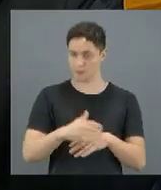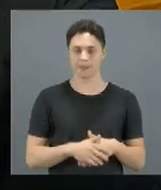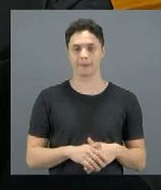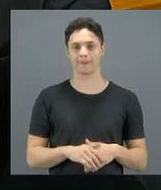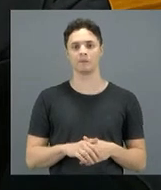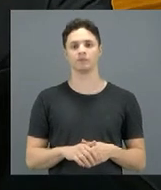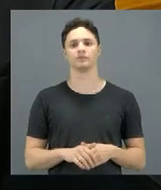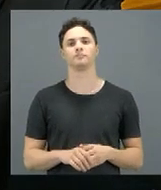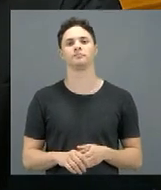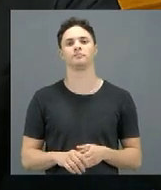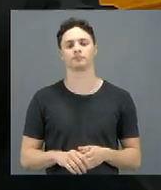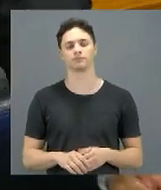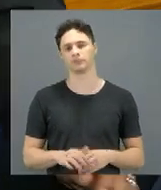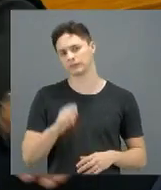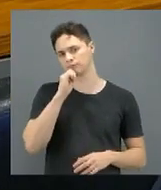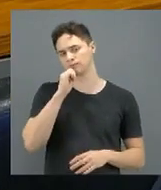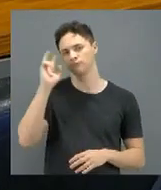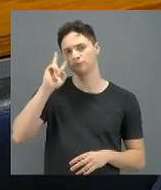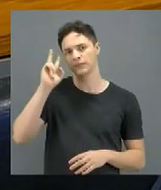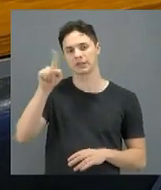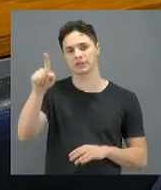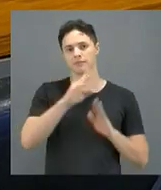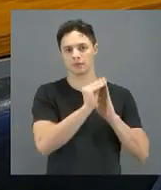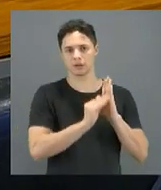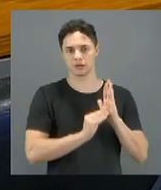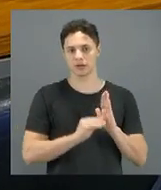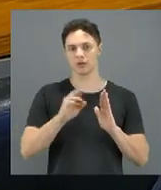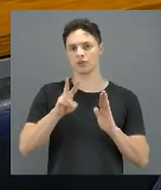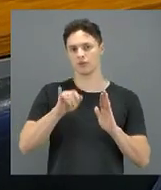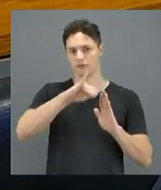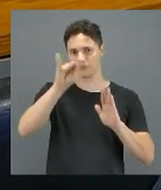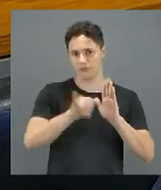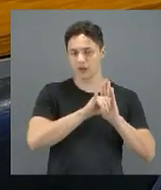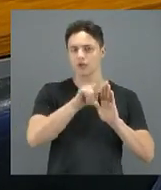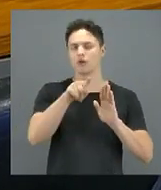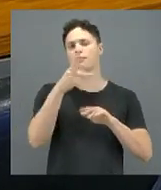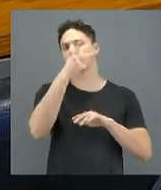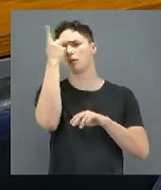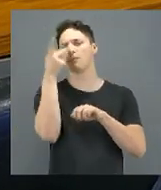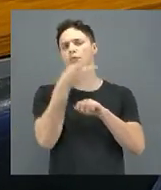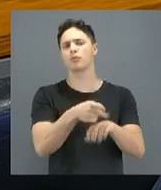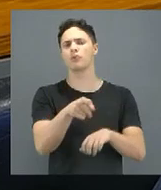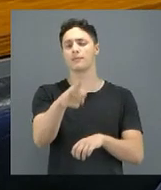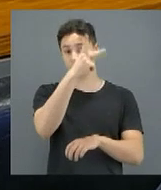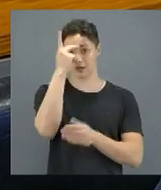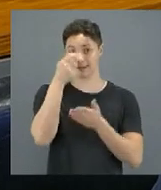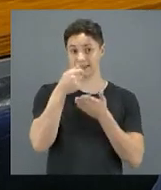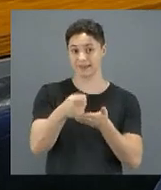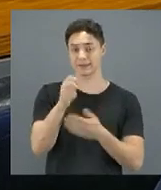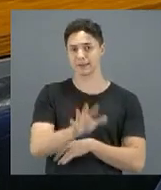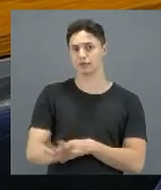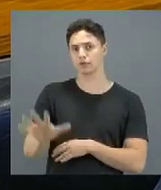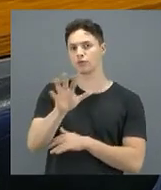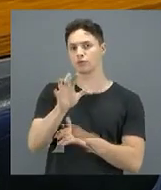Ainda citando a matéria da revista Veja, o senhor foi procurado pelo assistente da Associação Nacional de